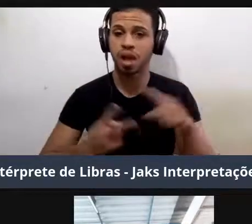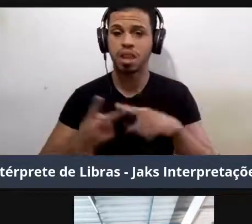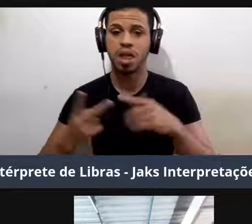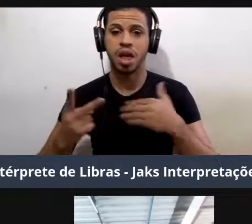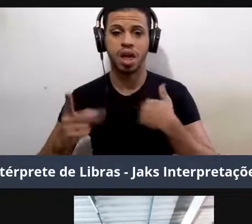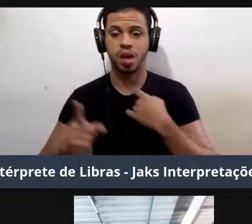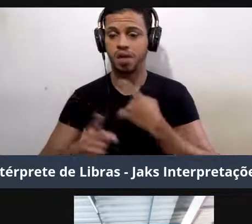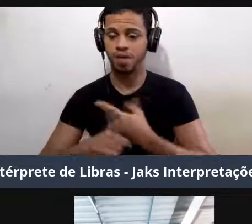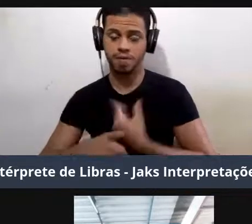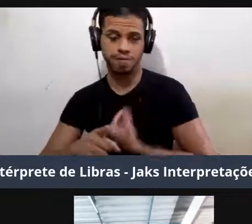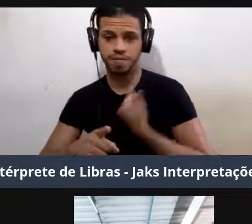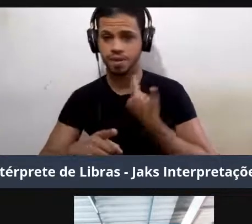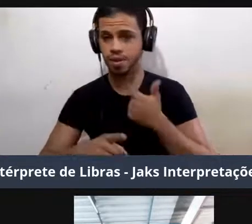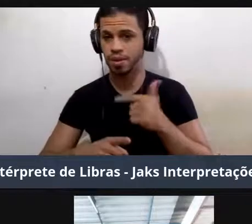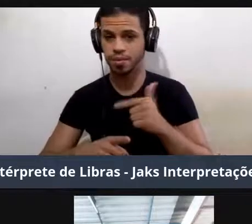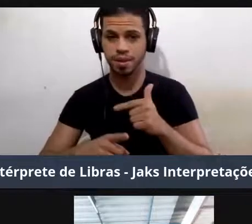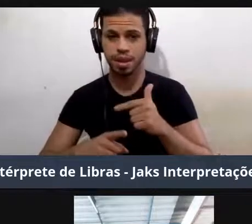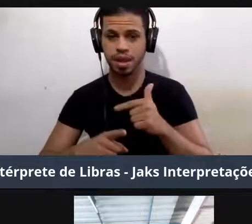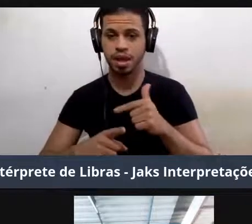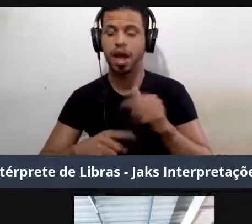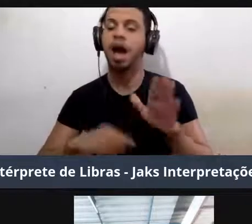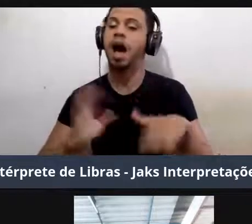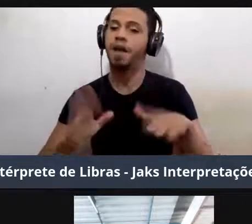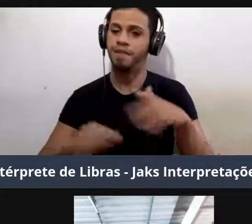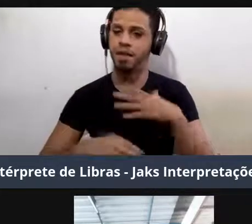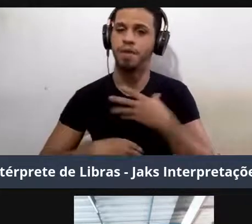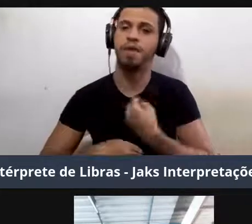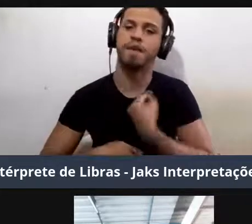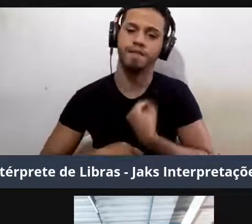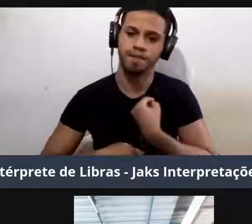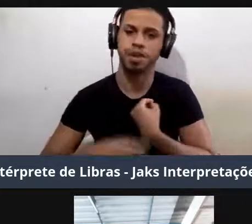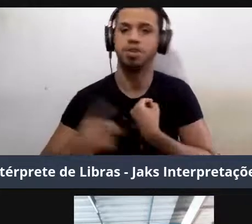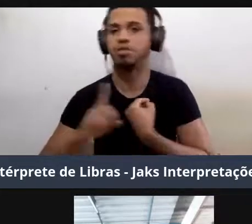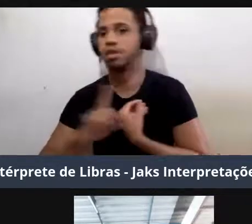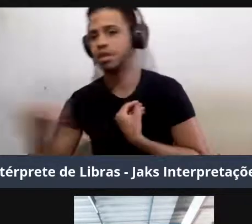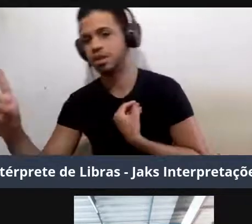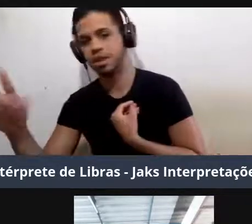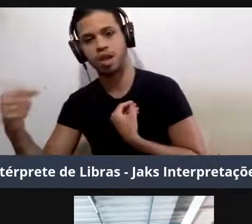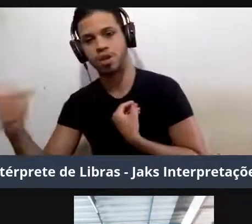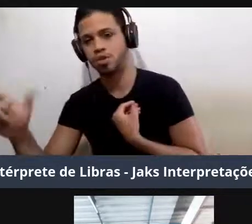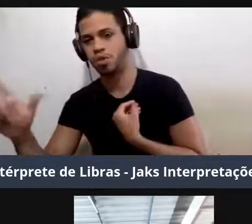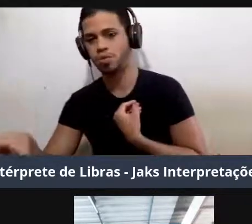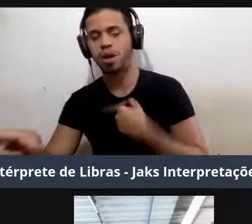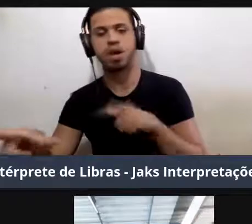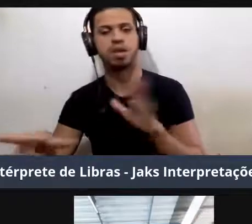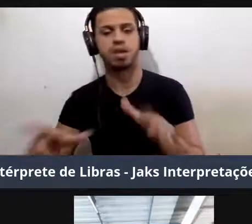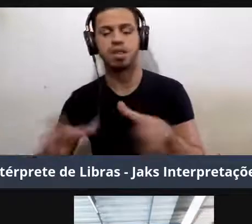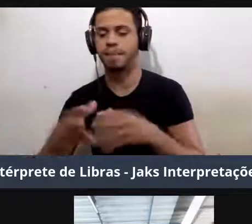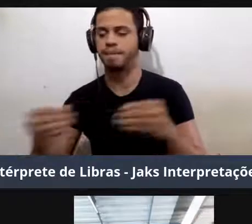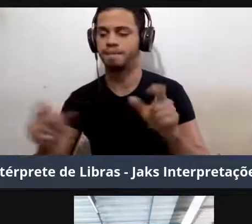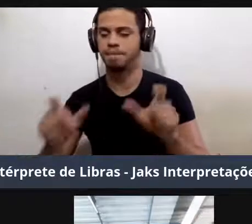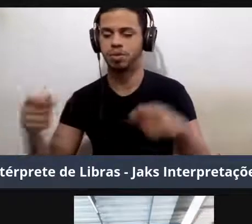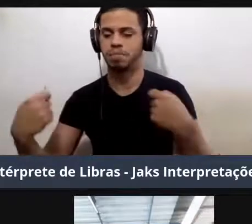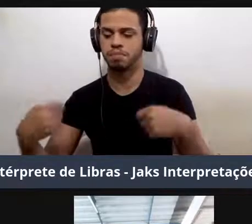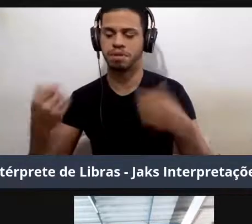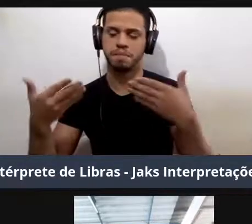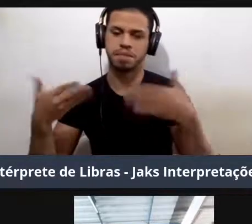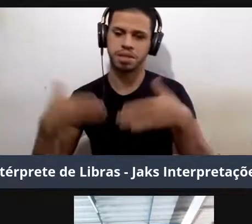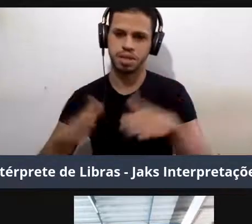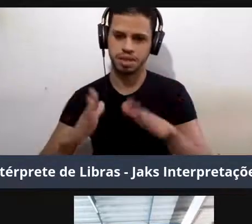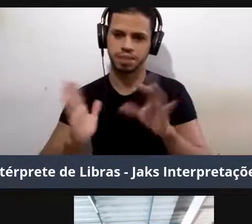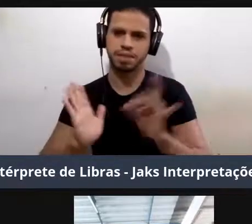aldeia, porque às vezes uma está na aldeia, outra já está em outra, e tem gente mais precisando para parir. Aí